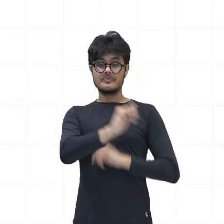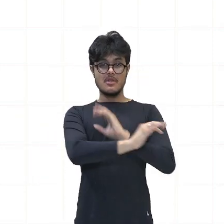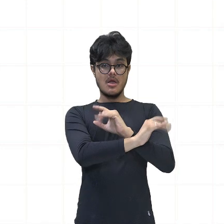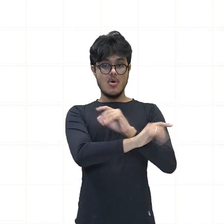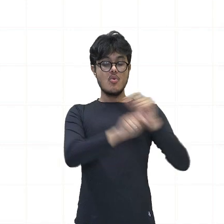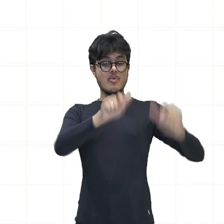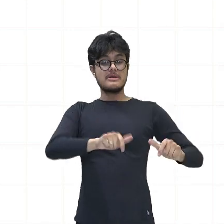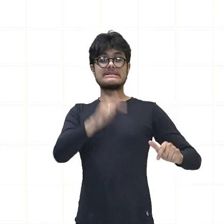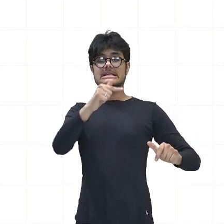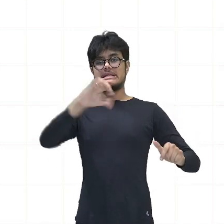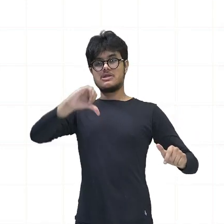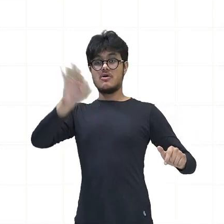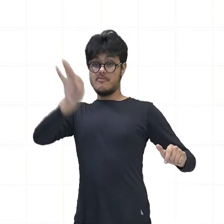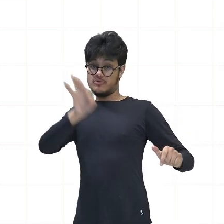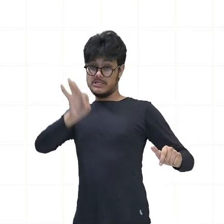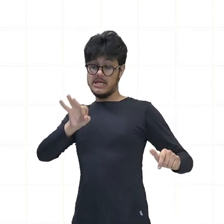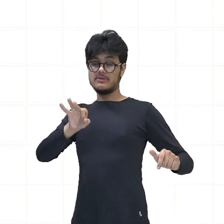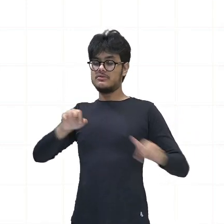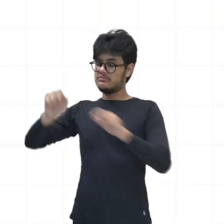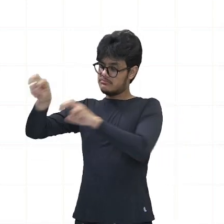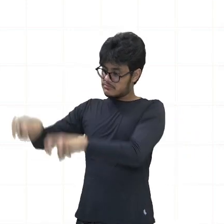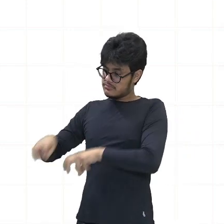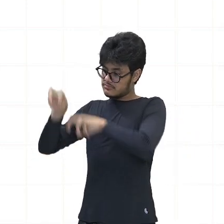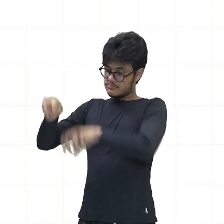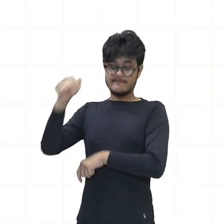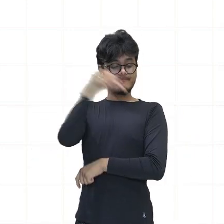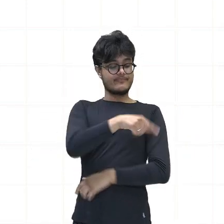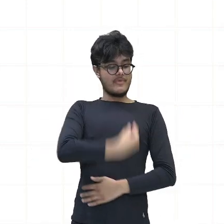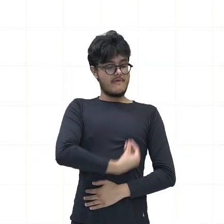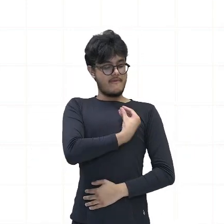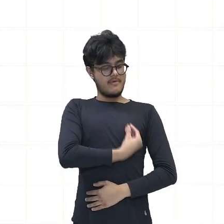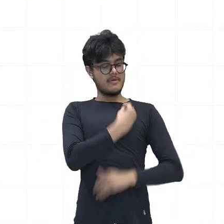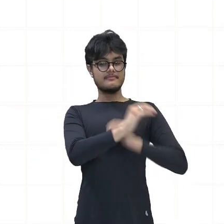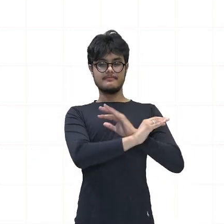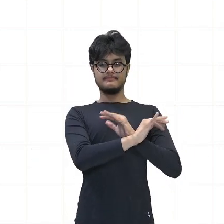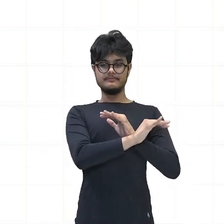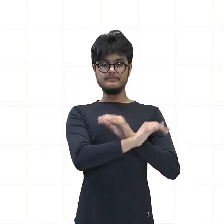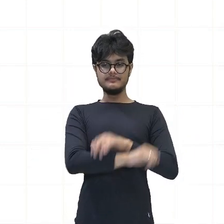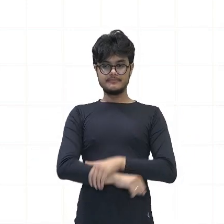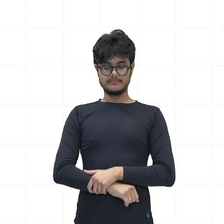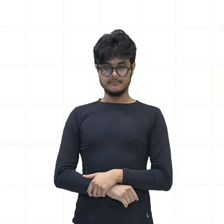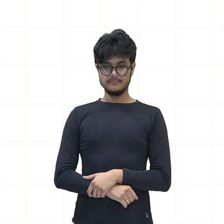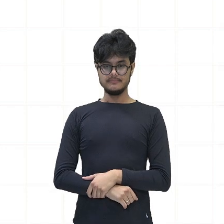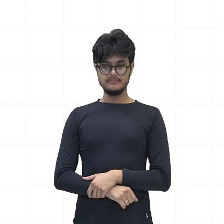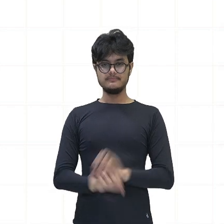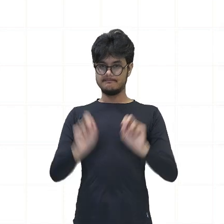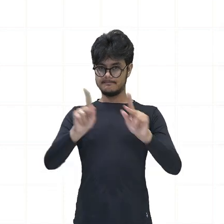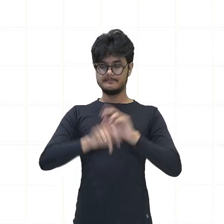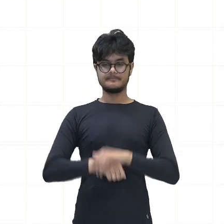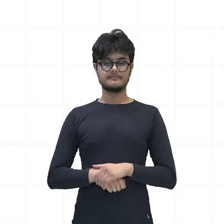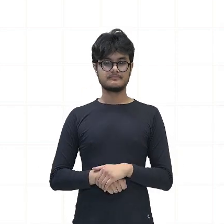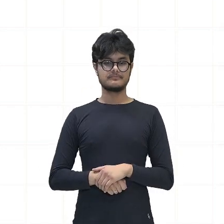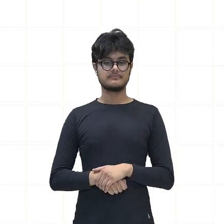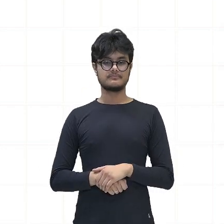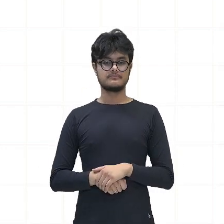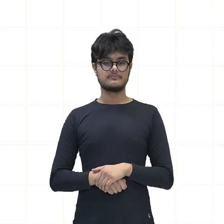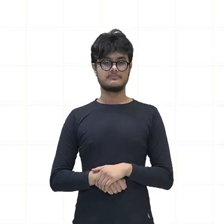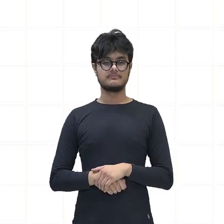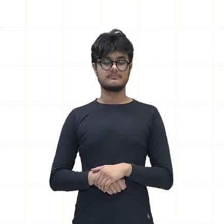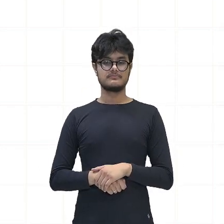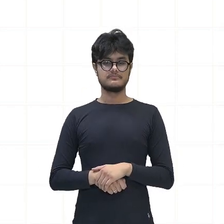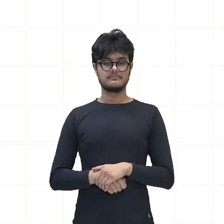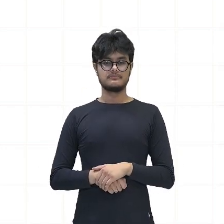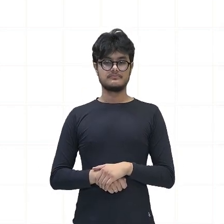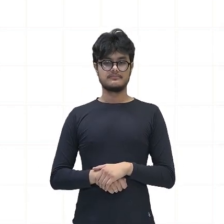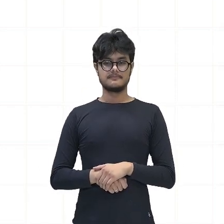rural, nós temos mais pessoas concentradas nas áreas urbanas, nas cidades, ok? Então, a gente fala